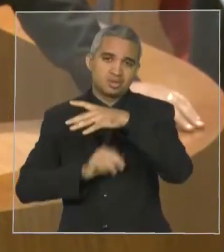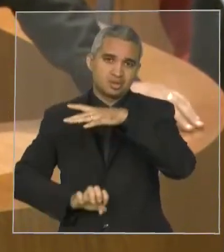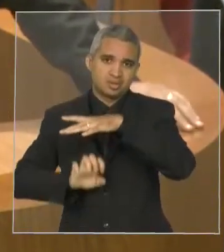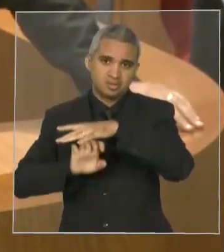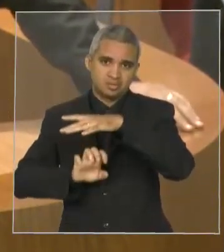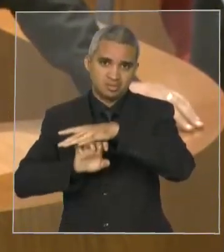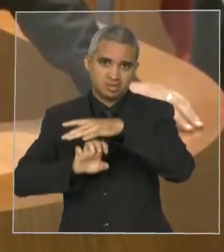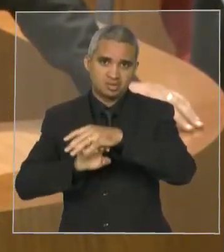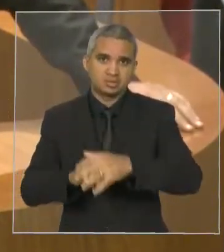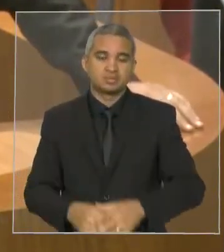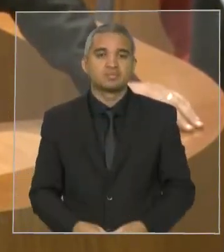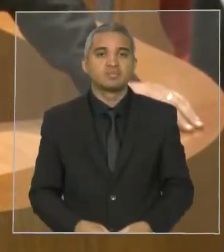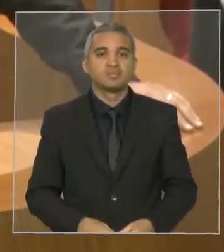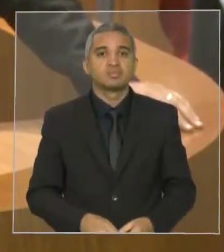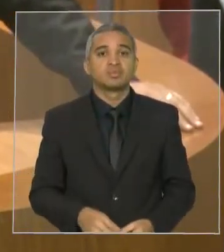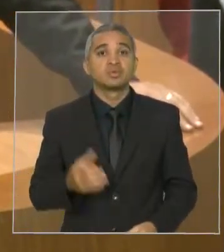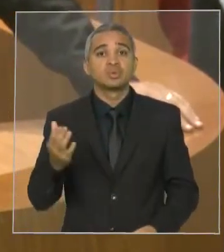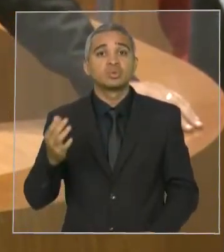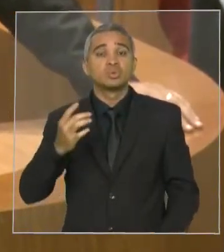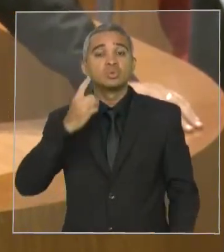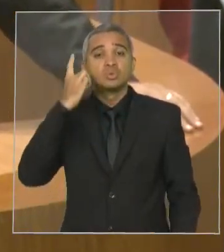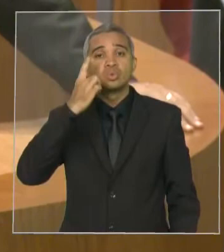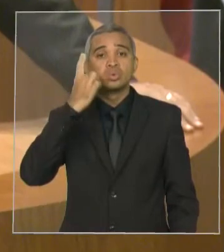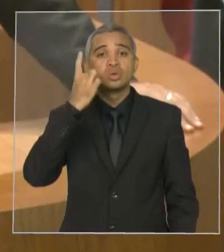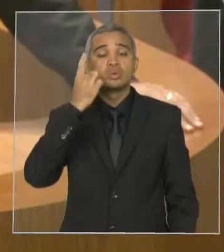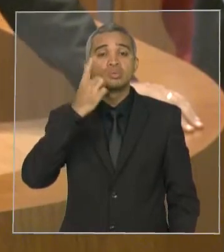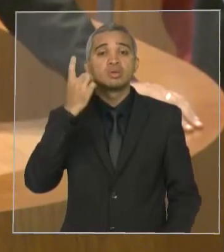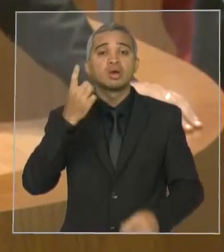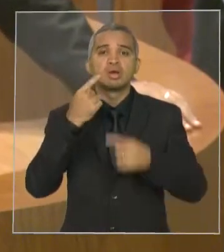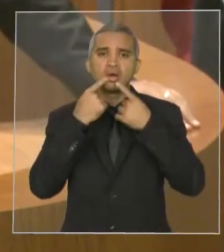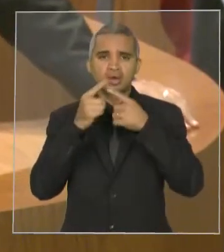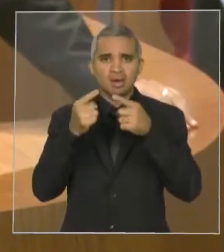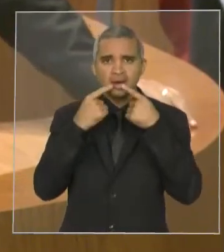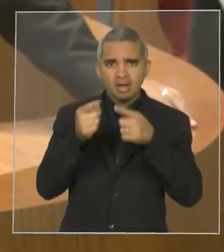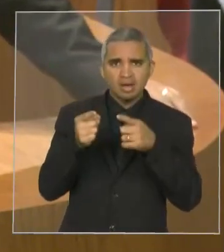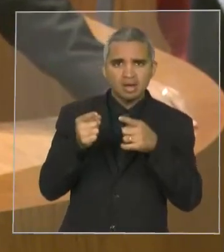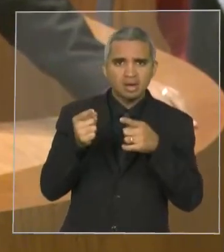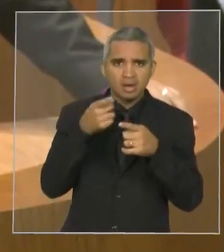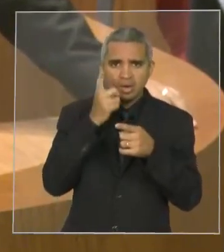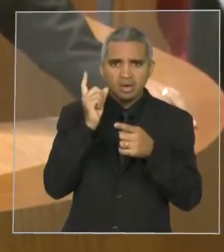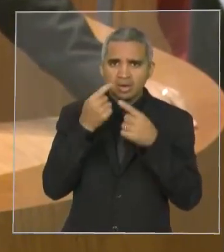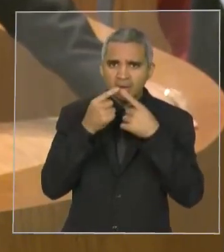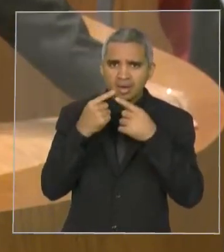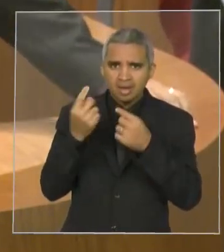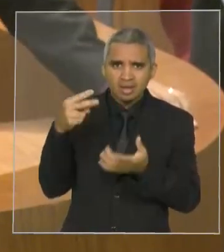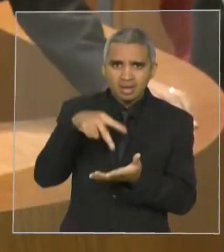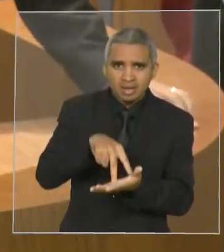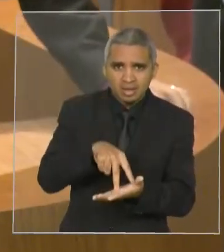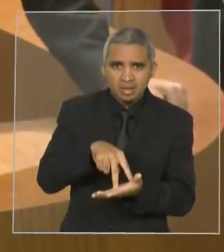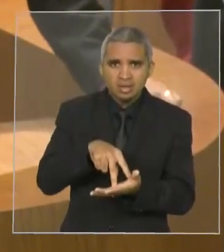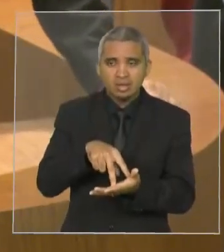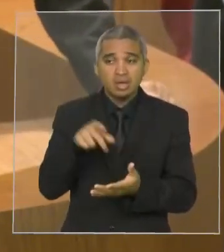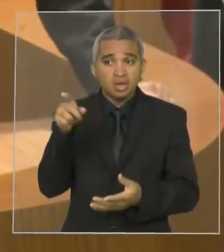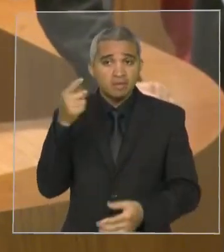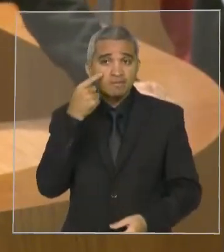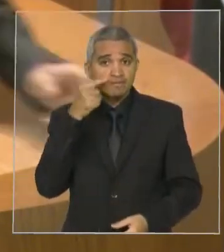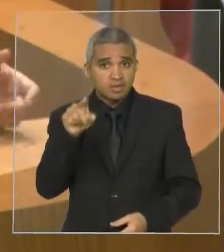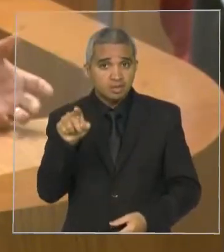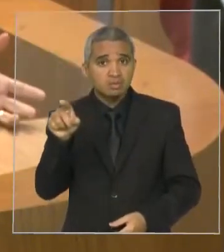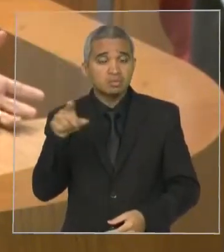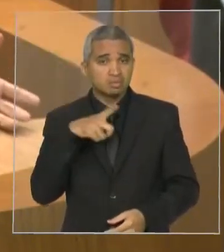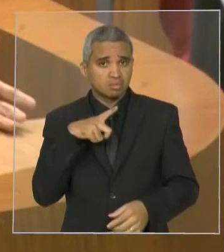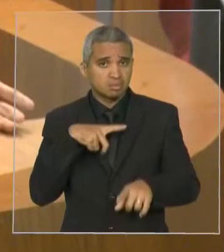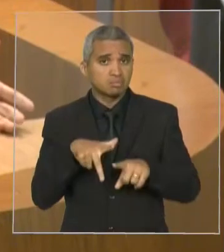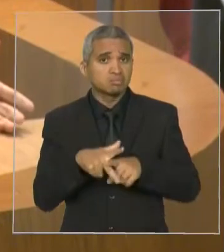lá verificar viu que a parte que estava com uma da unificação está sendo feito e não